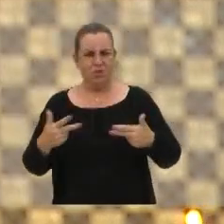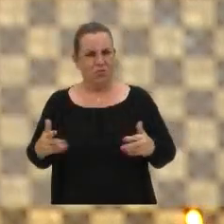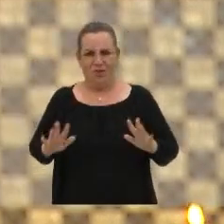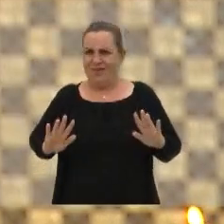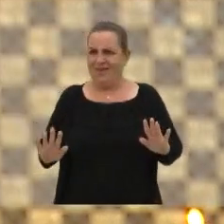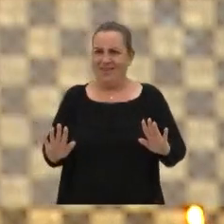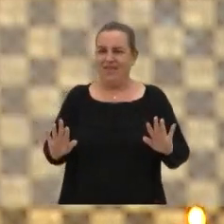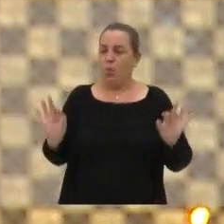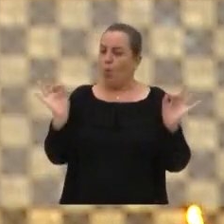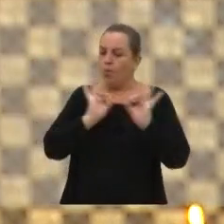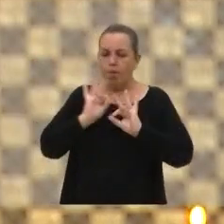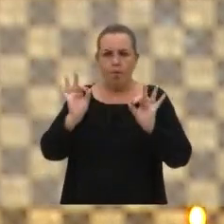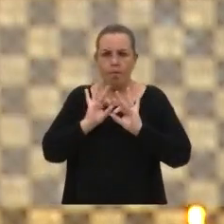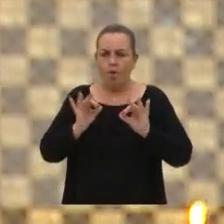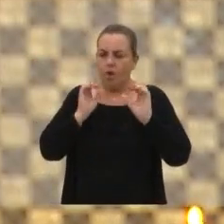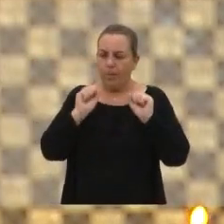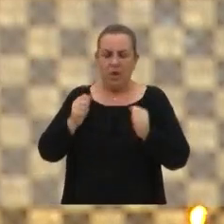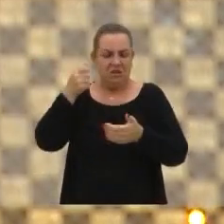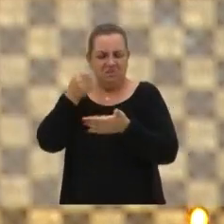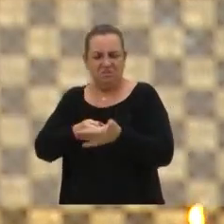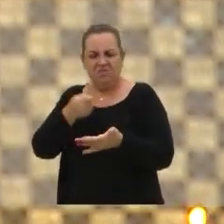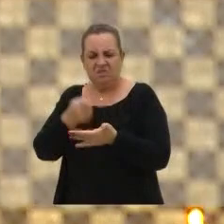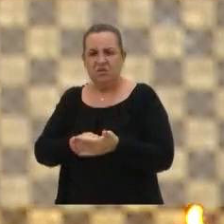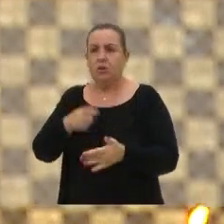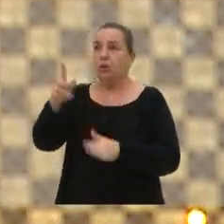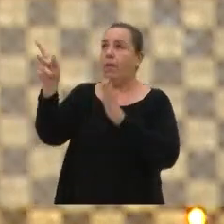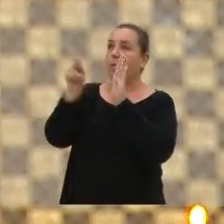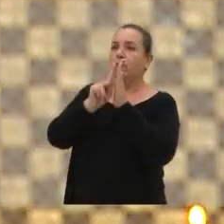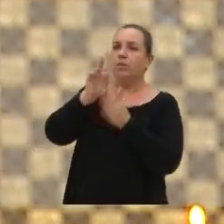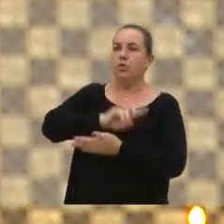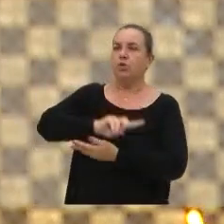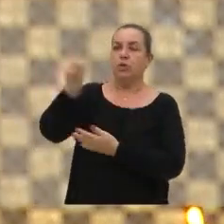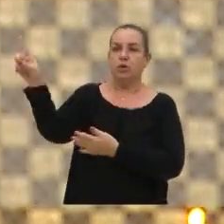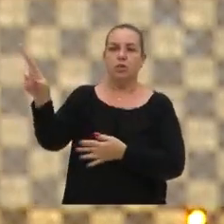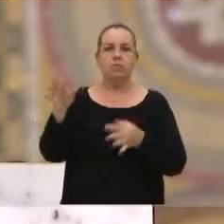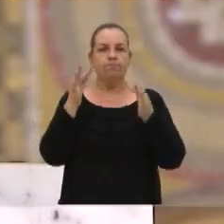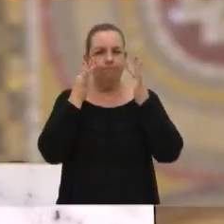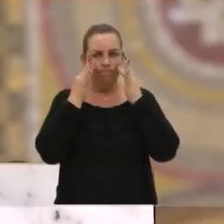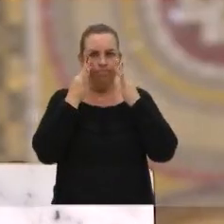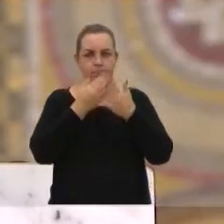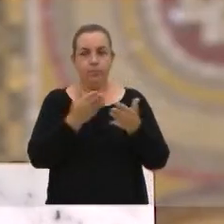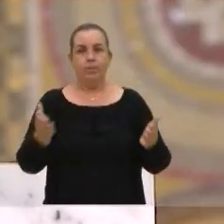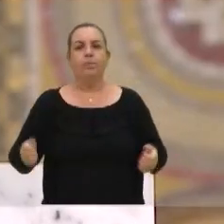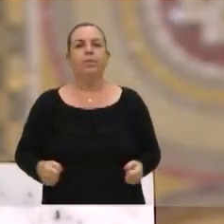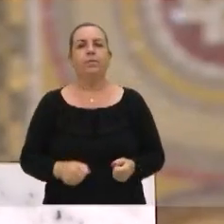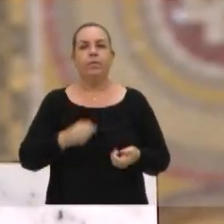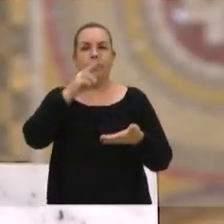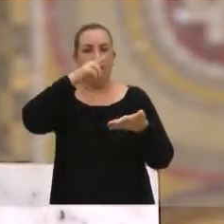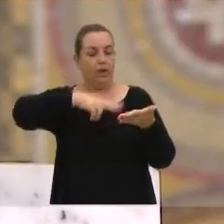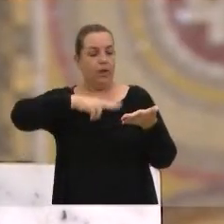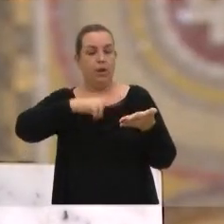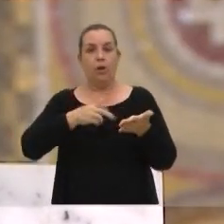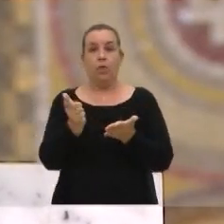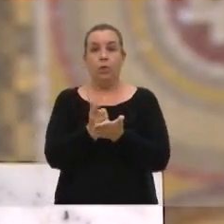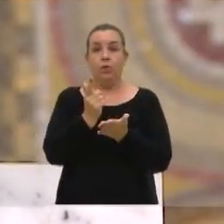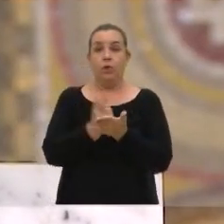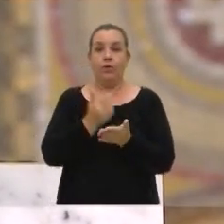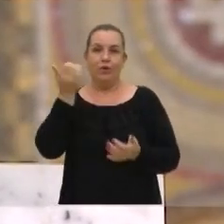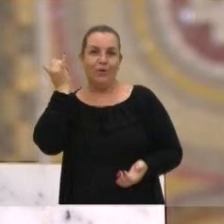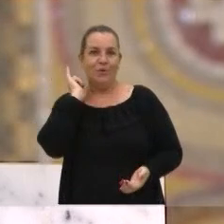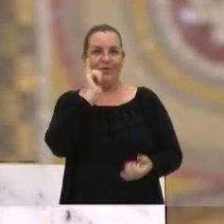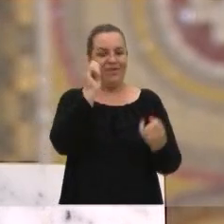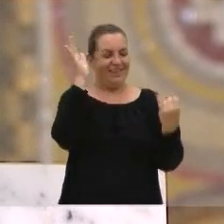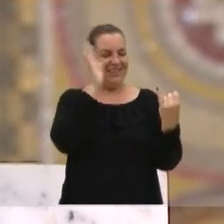e ninguém pode exigir o que pertence a Deus. Ouçamos. Leitura do livro do profeta